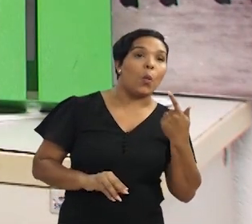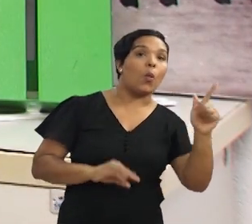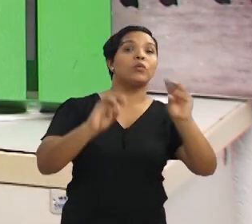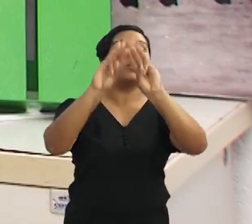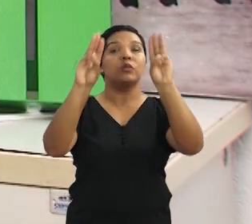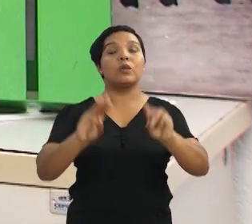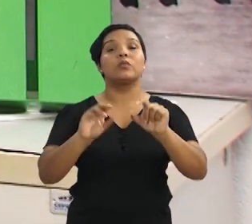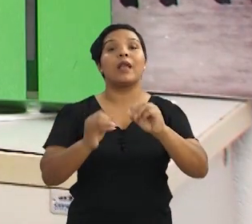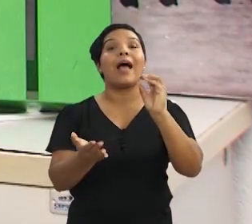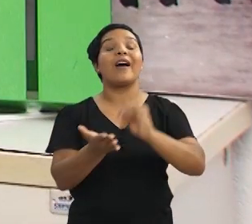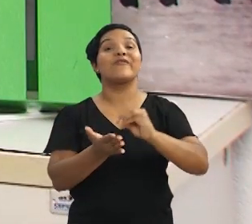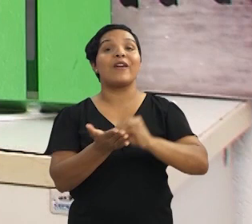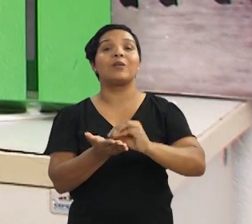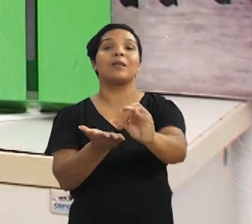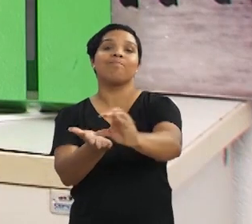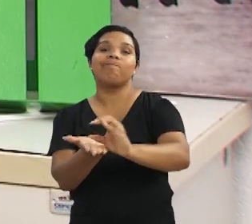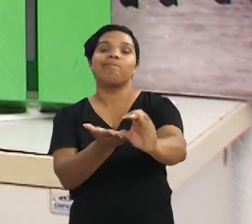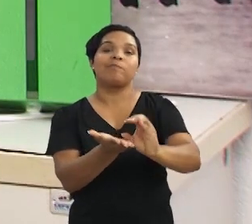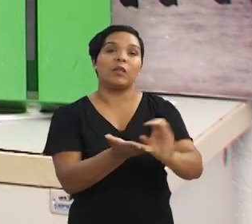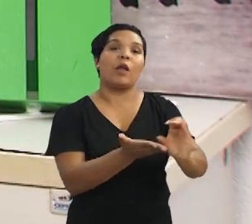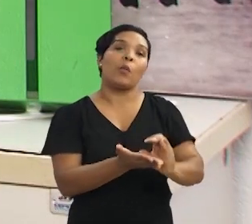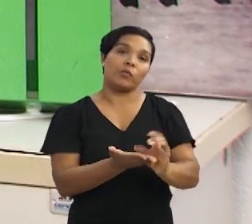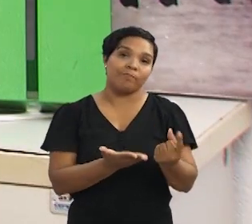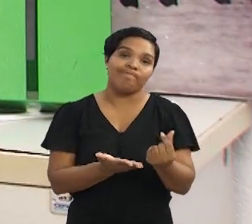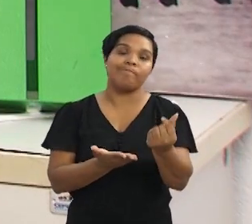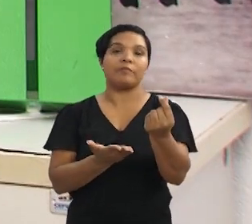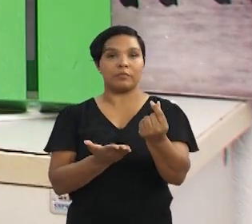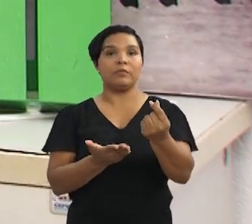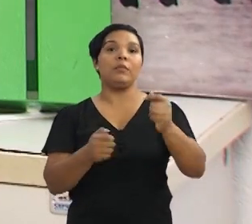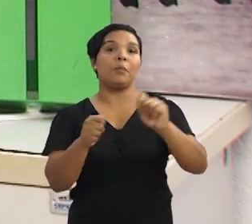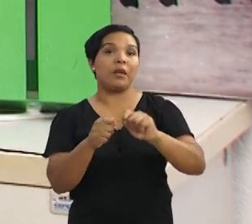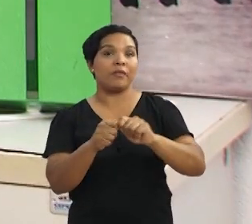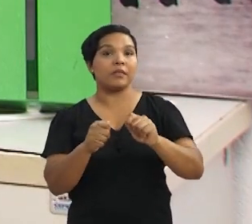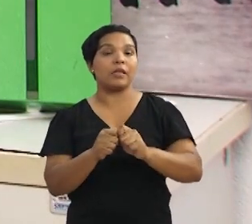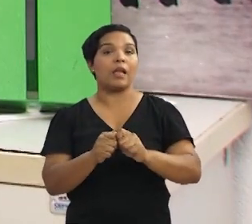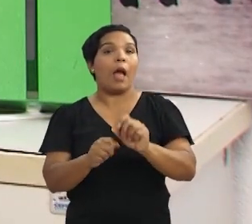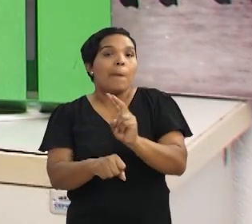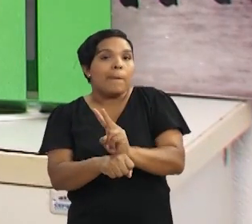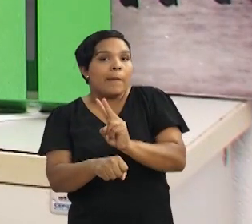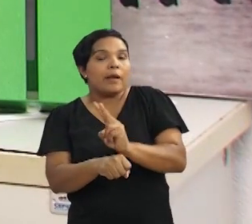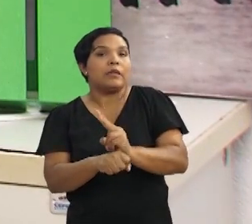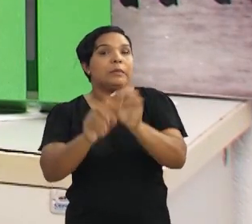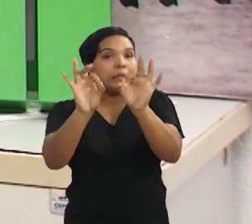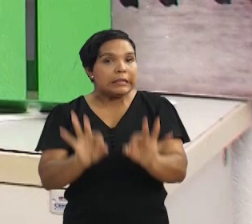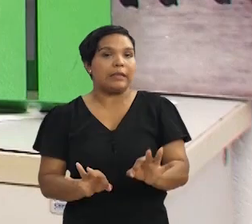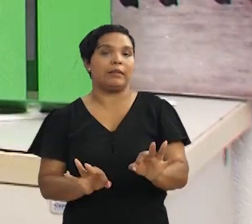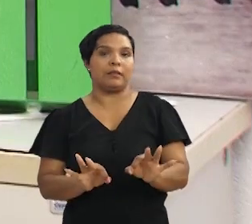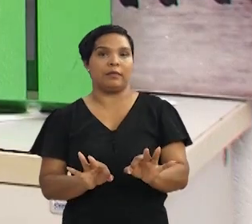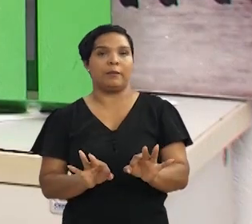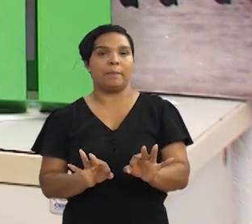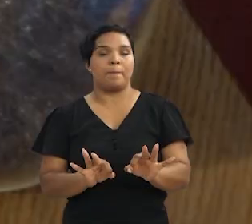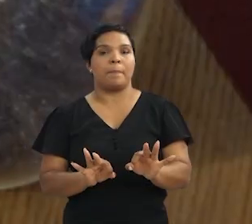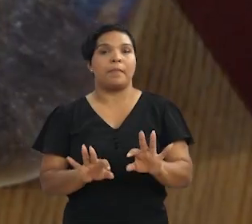como nos outros museus, foi a falta de recursos mesmo para fazer essa conservação de maneira